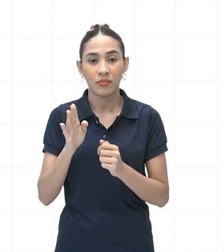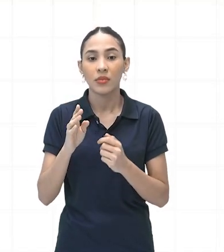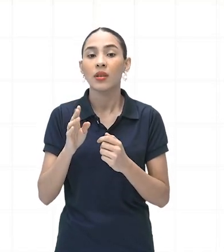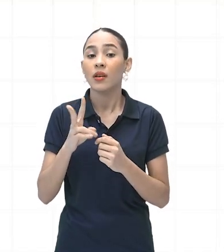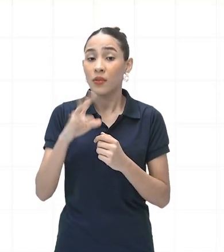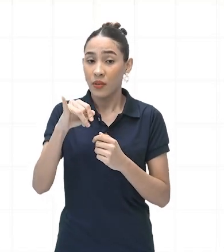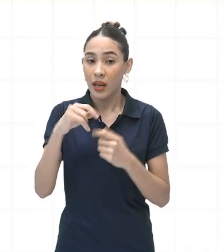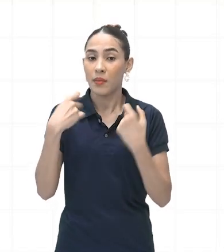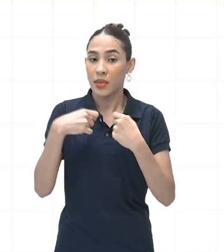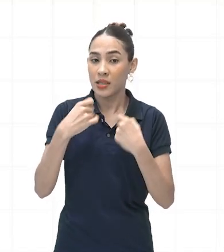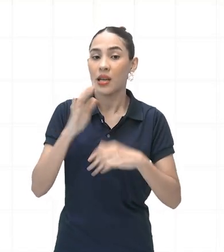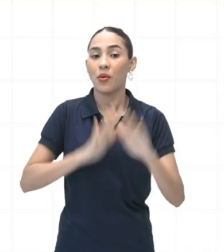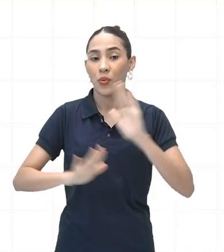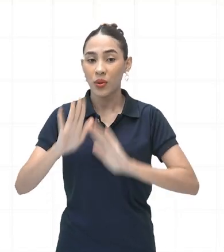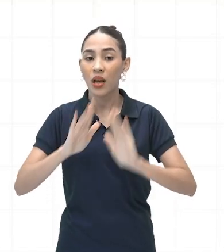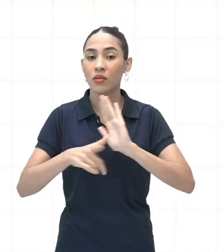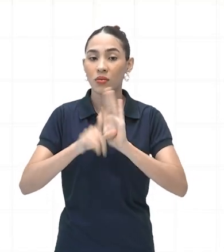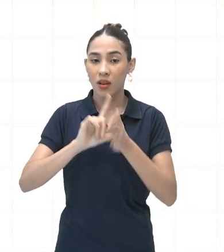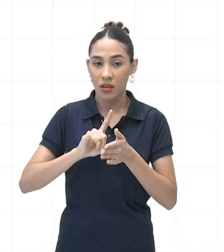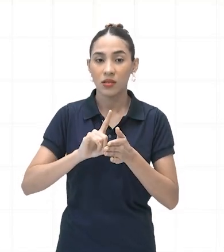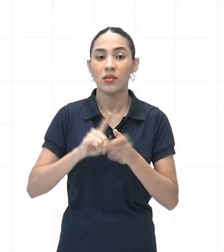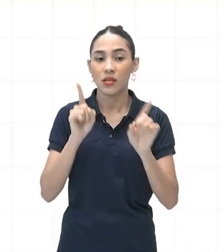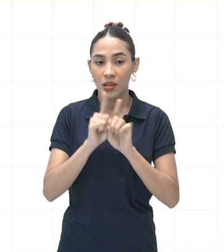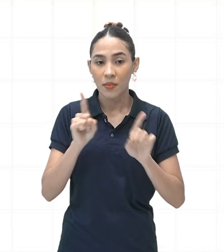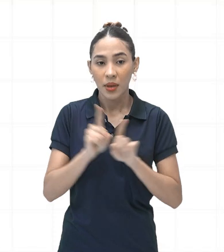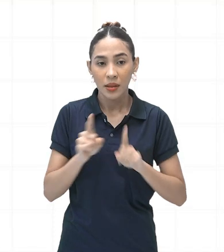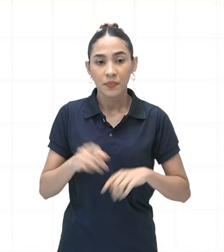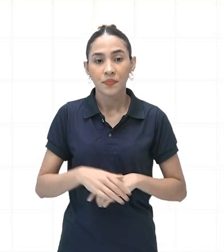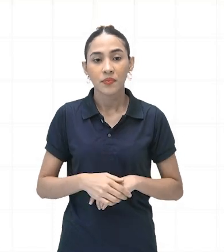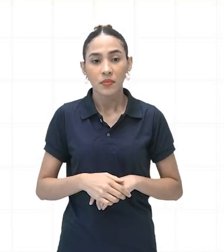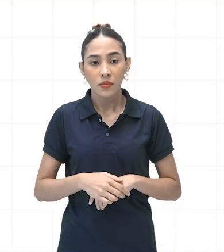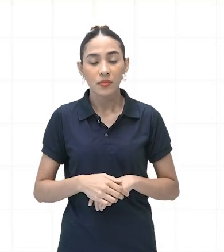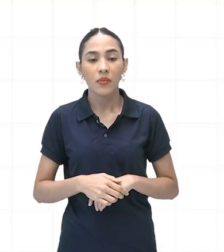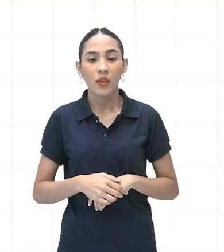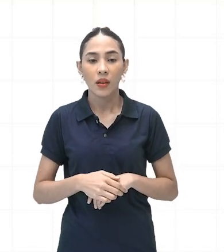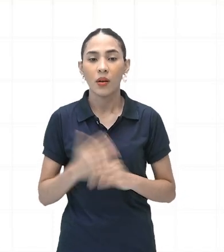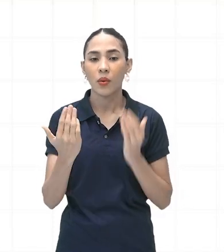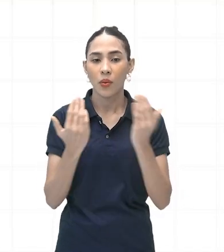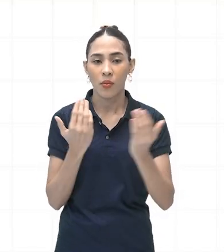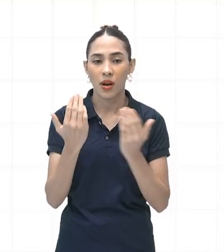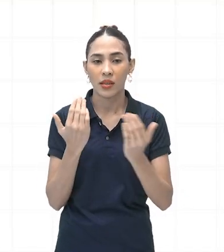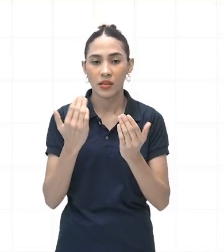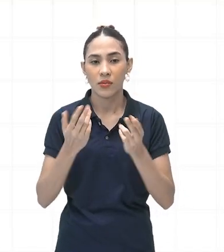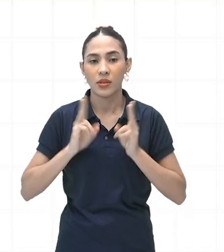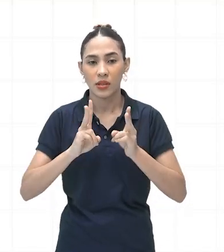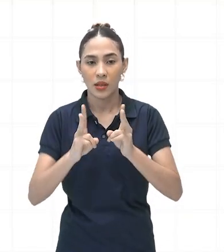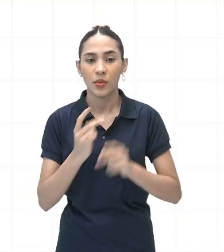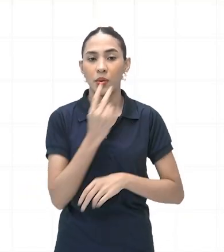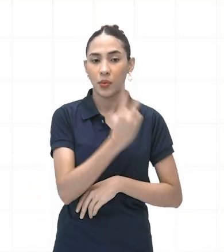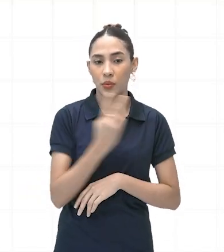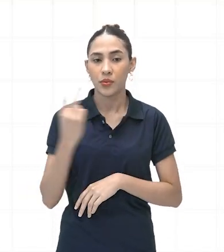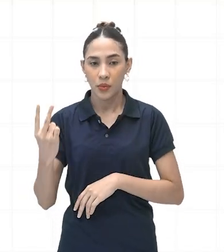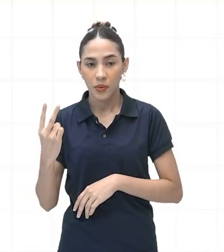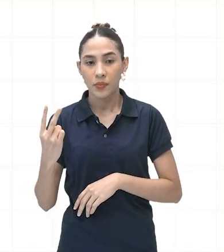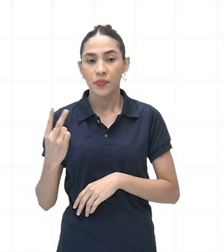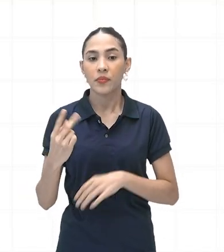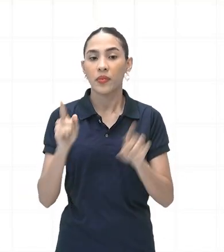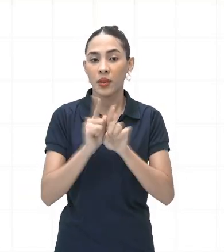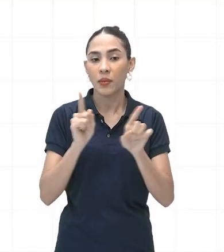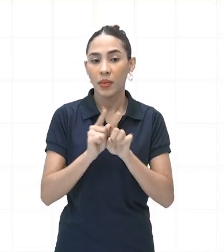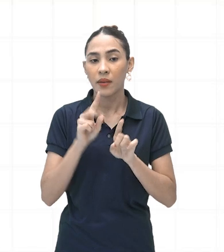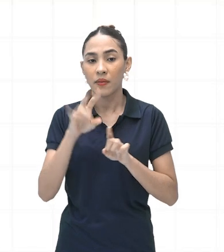vou ter que tomar esse cuidado, vou ter que tomar essa comparação sempre 2 a 2. E eu sempre